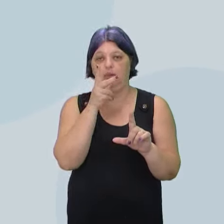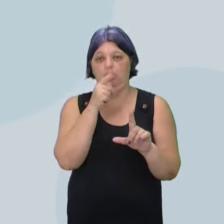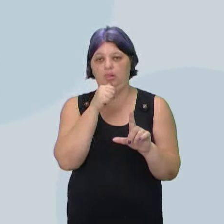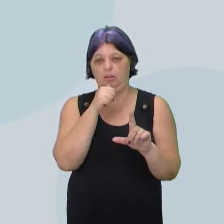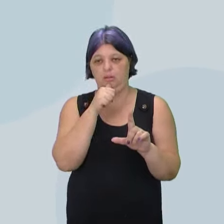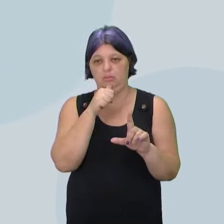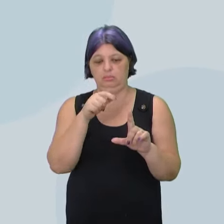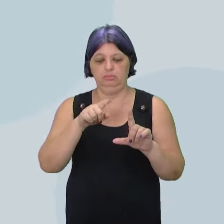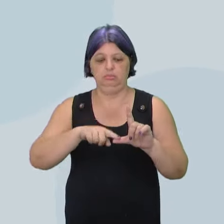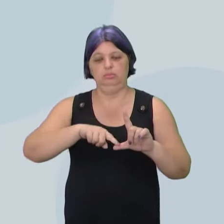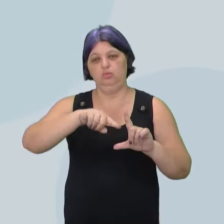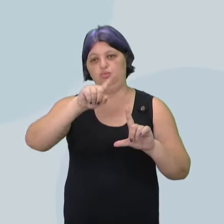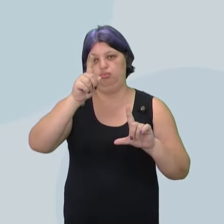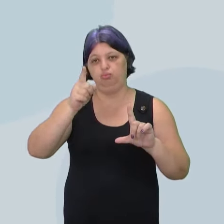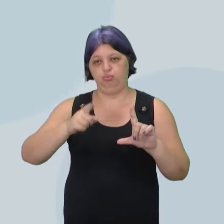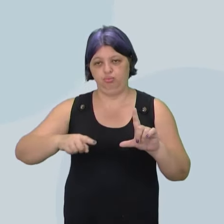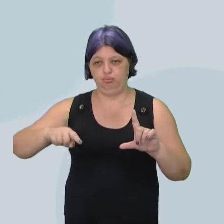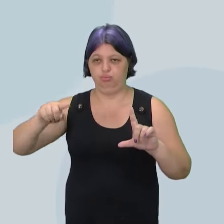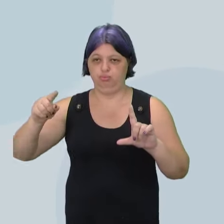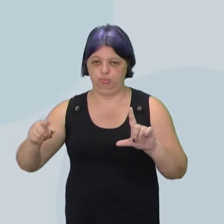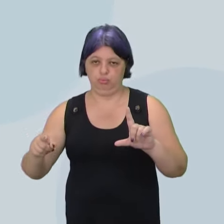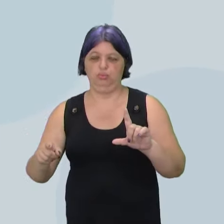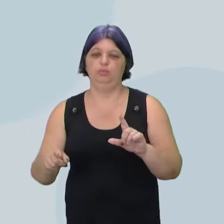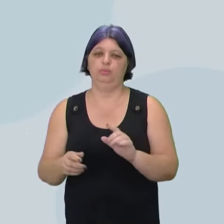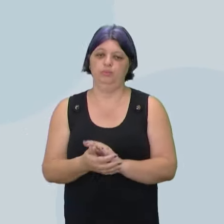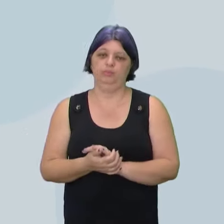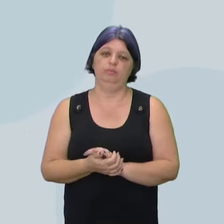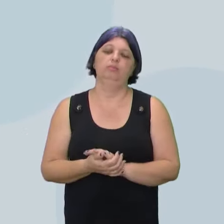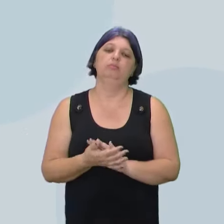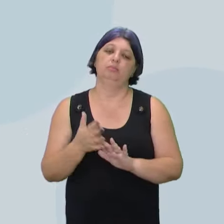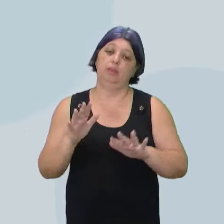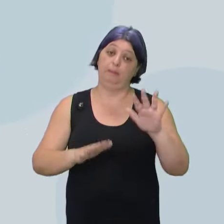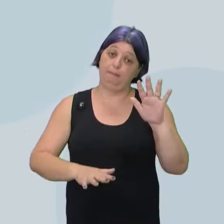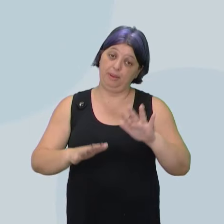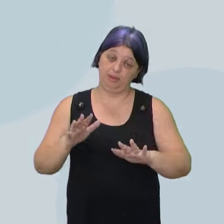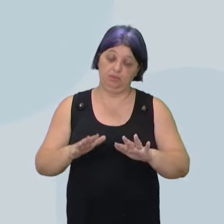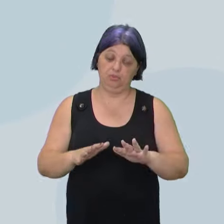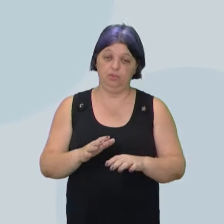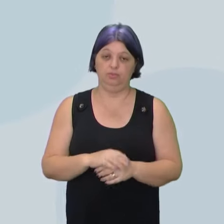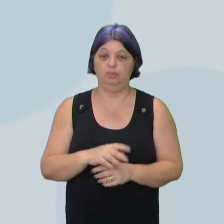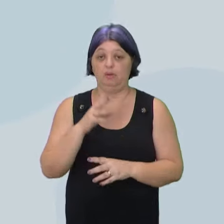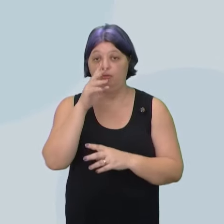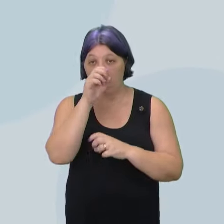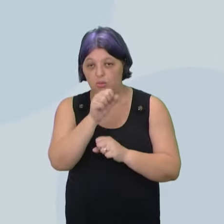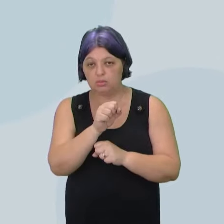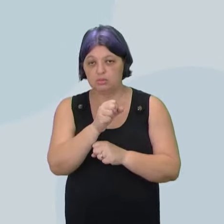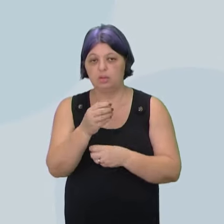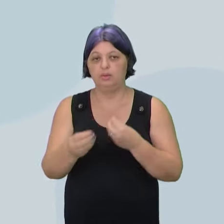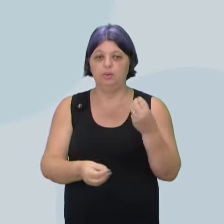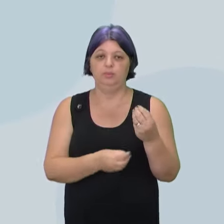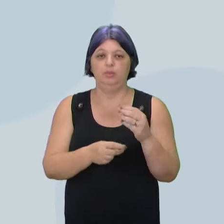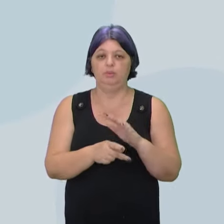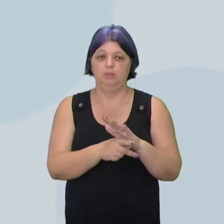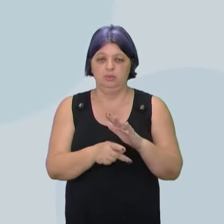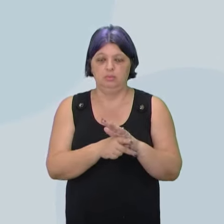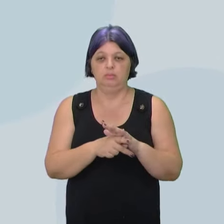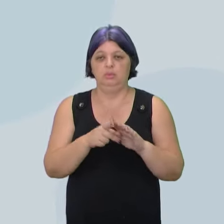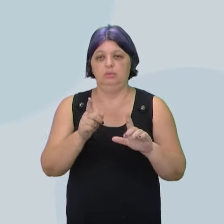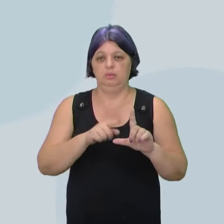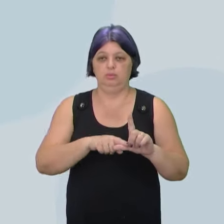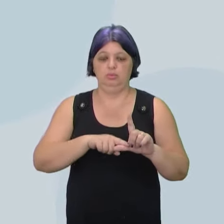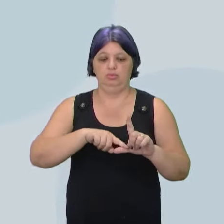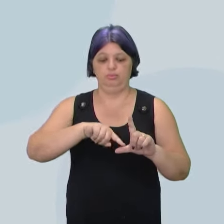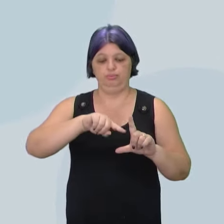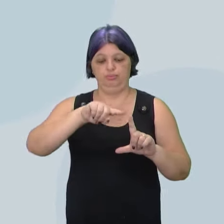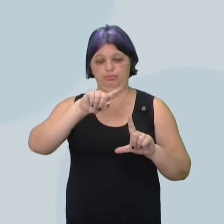da onda, né? É a crista e o vale, né? Que vai dependendo aí. Então, esta amplitude é proporcional à magnitude. Eu